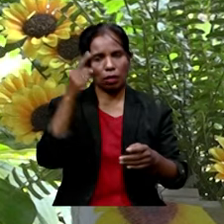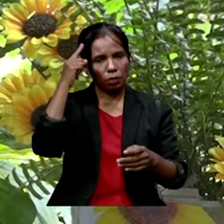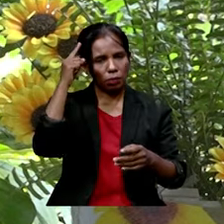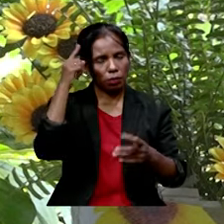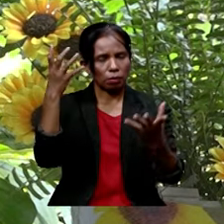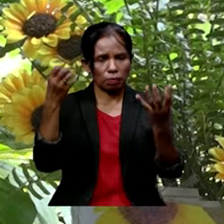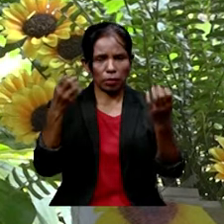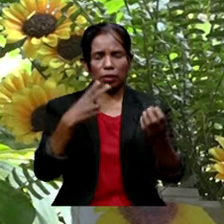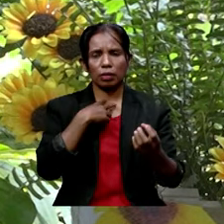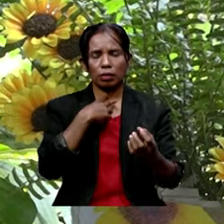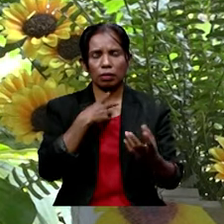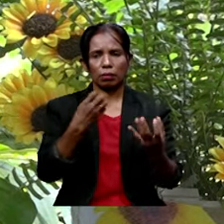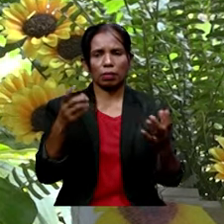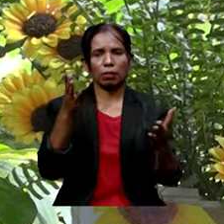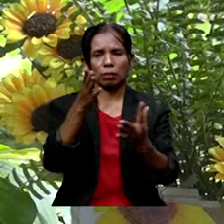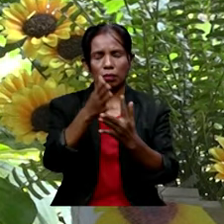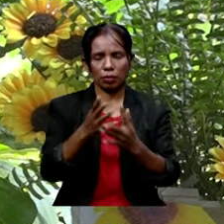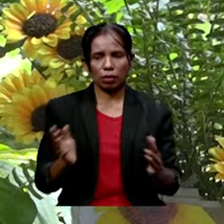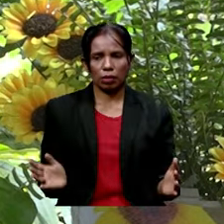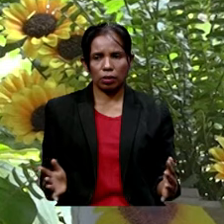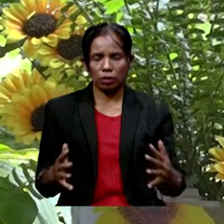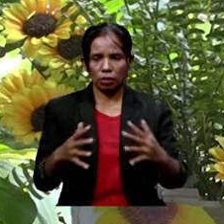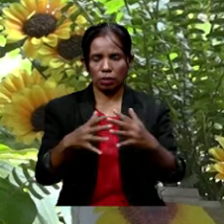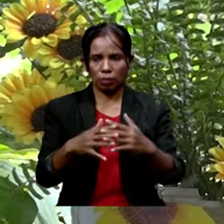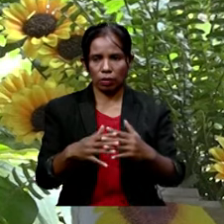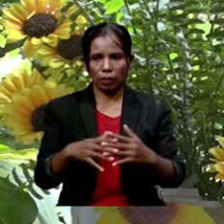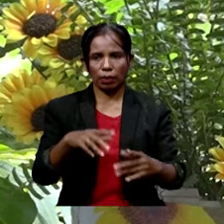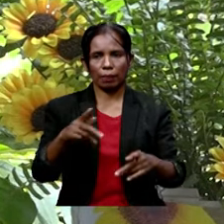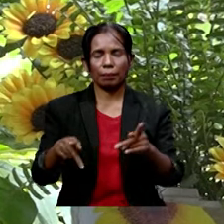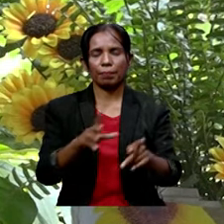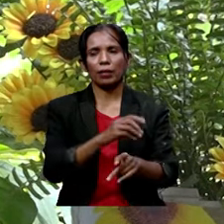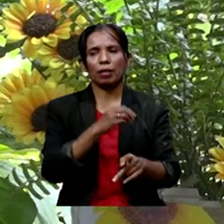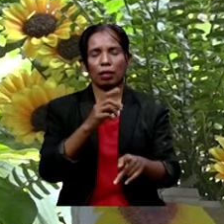depressão da nelore, tama torre nia isim rua, é uma bolo de han, psicosa,